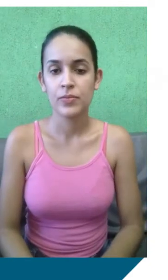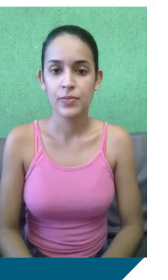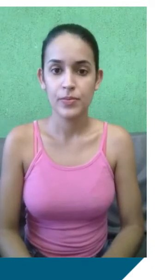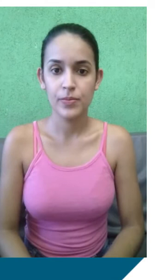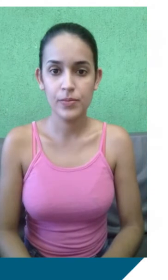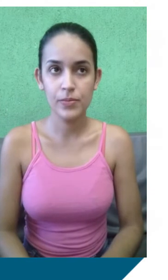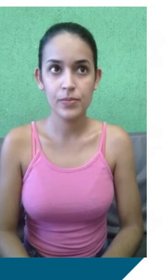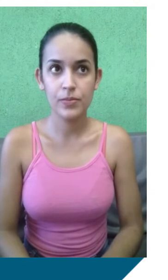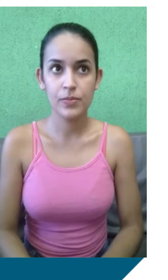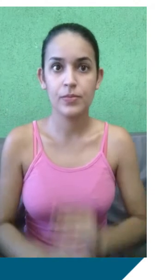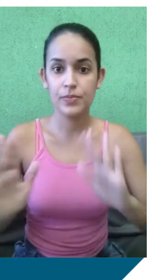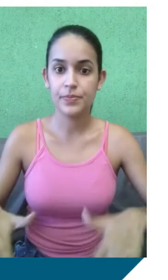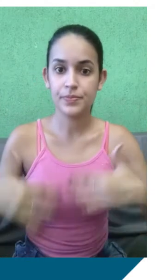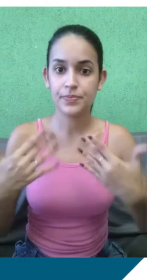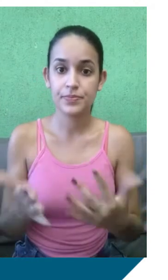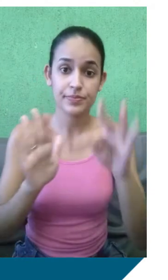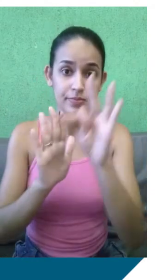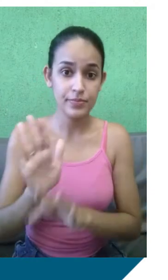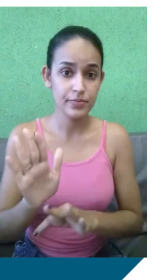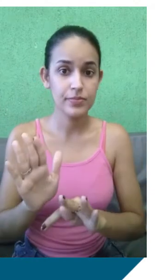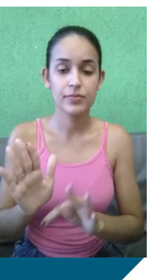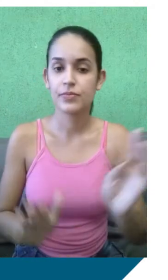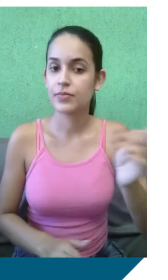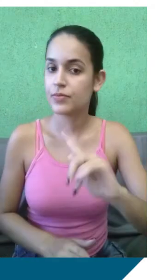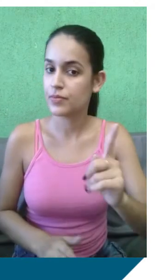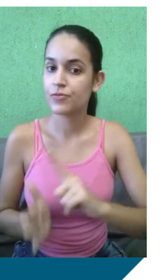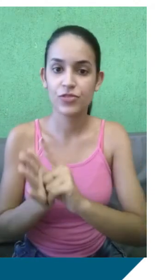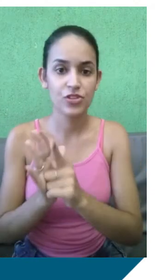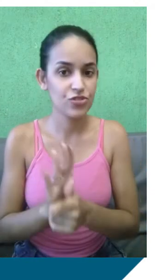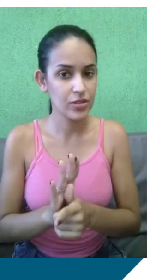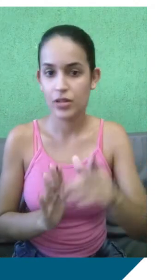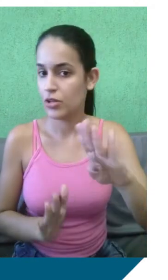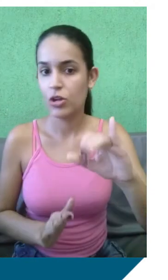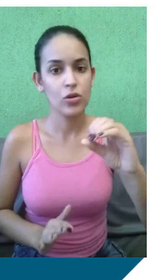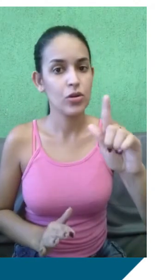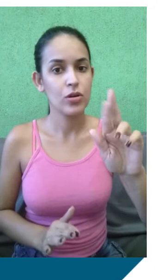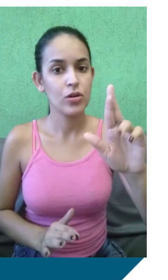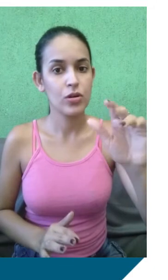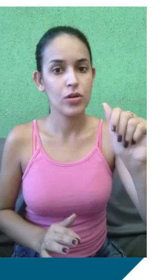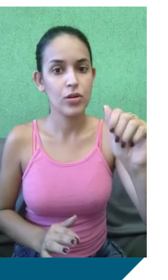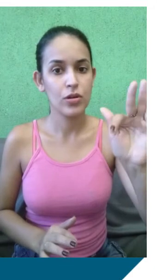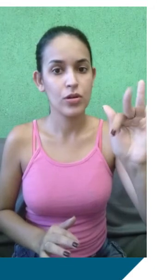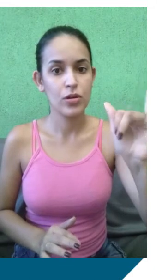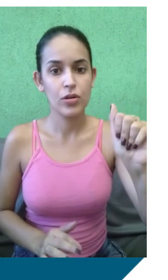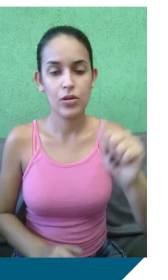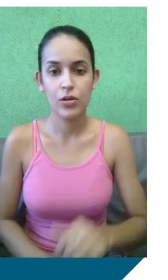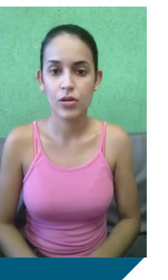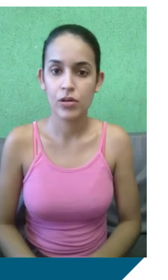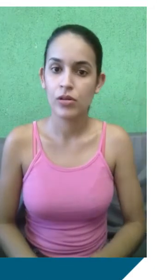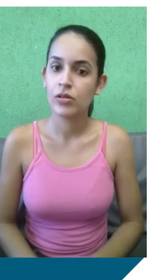é relevante para a notícia. Portanto, o texto não se enquadra no gênero biografia, que